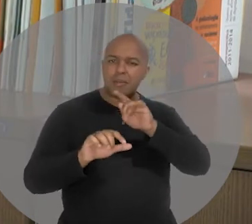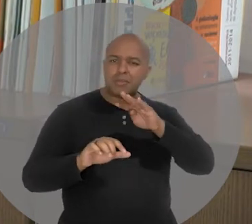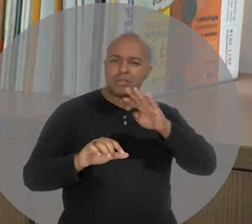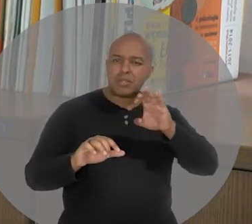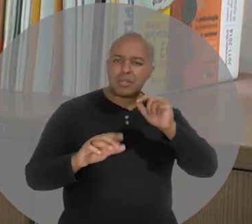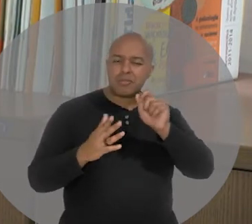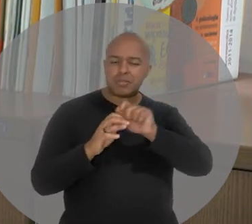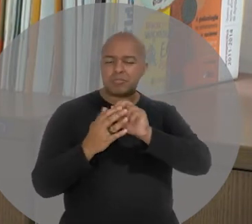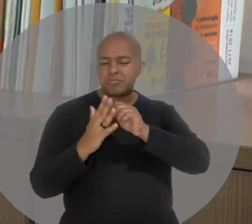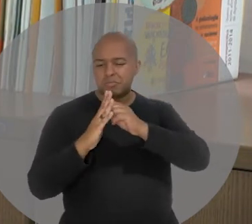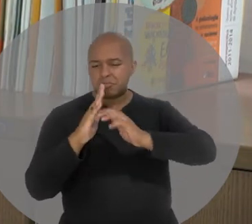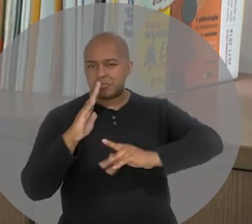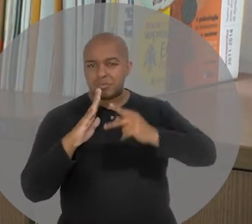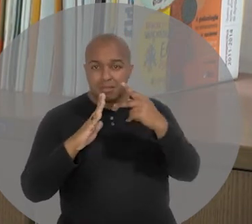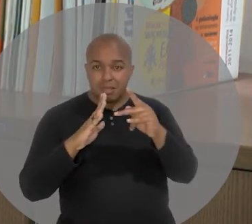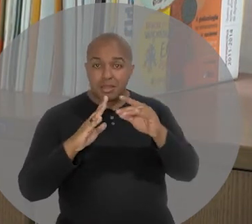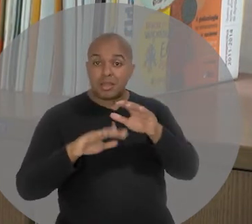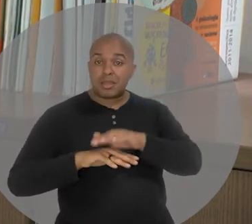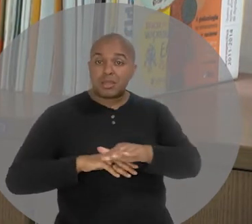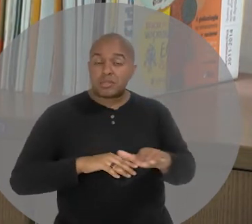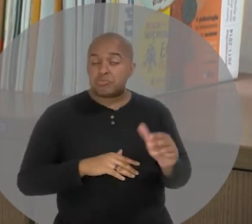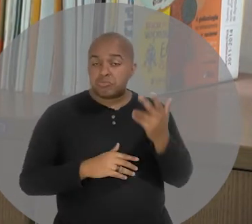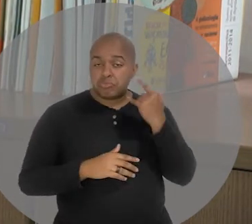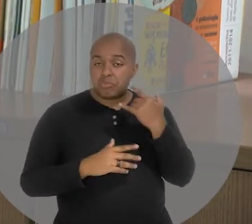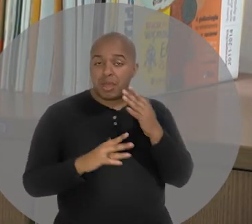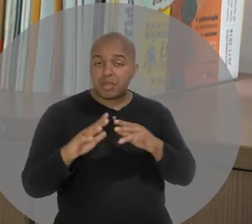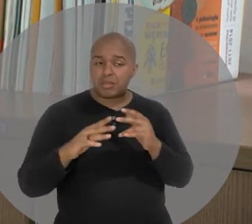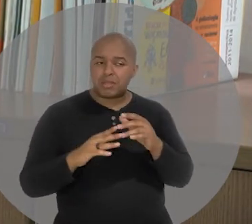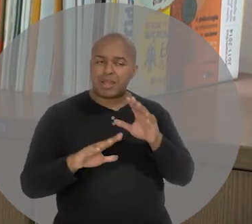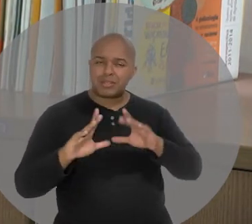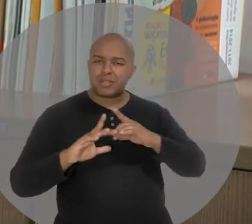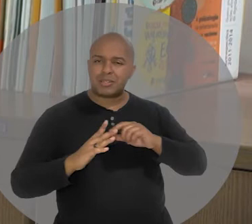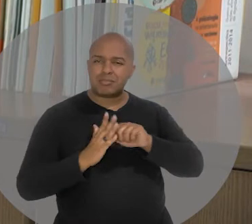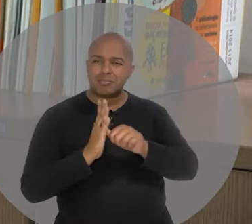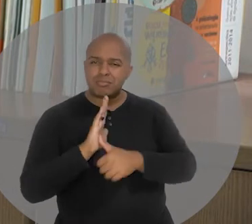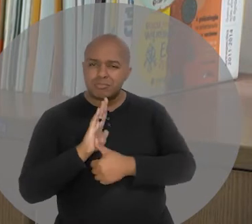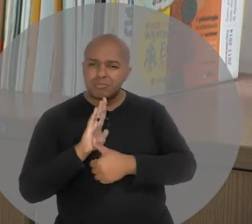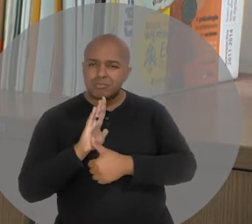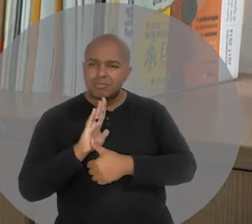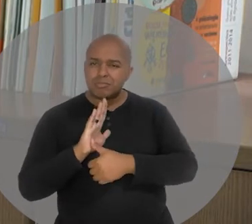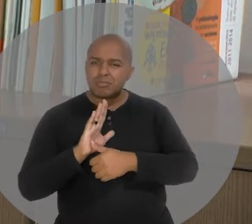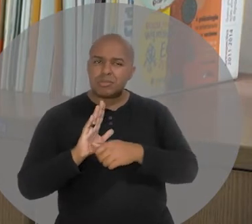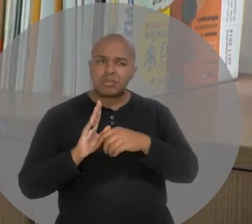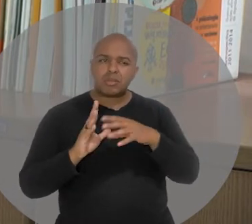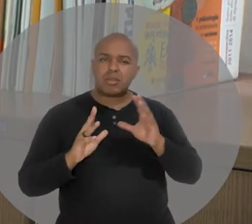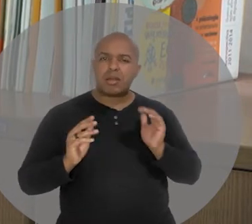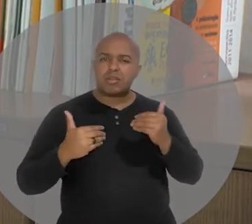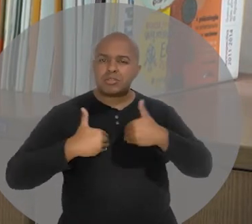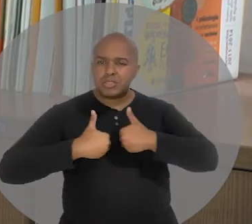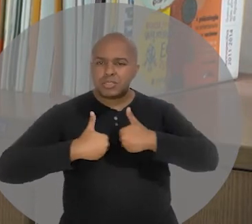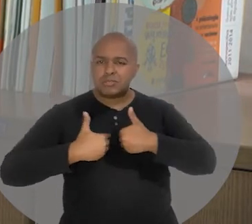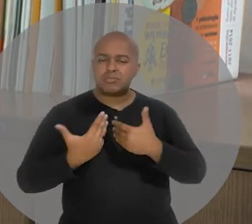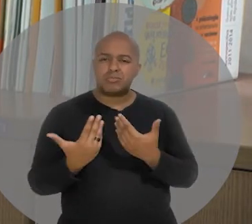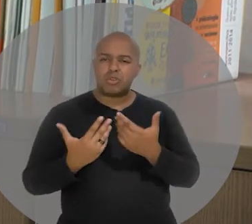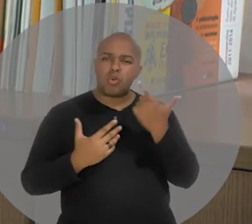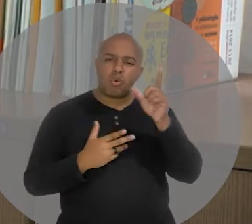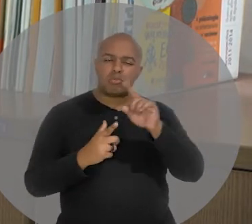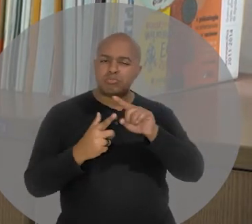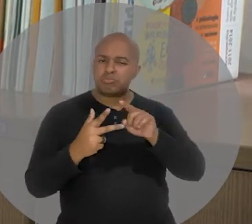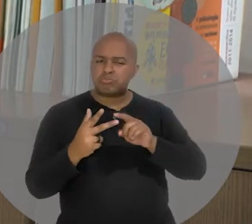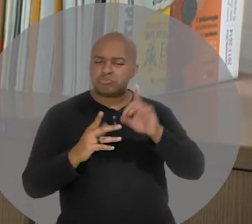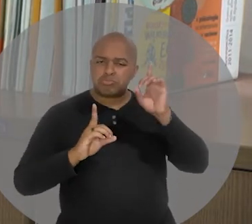dela, e a criança atípica, seja a criança com síndrome de Down, a criança autista ou a criança com outro tipo